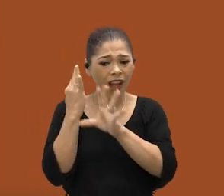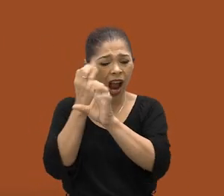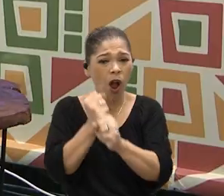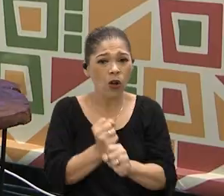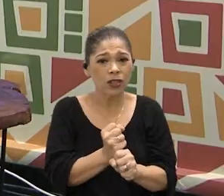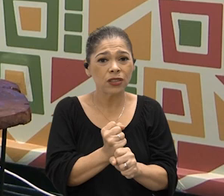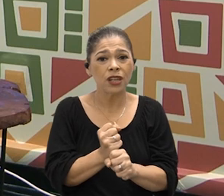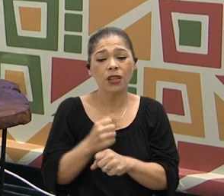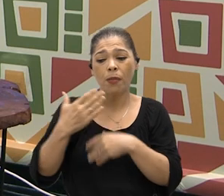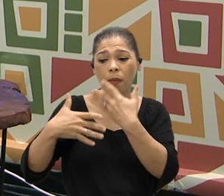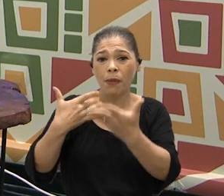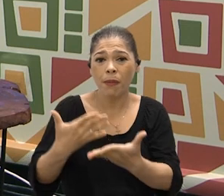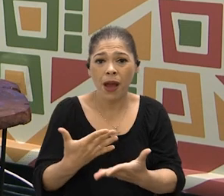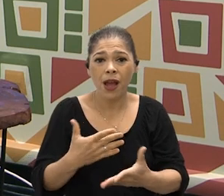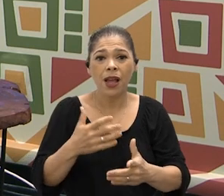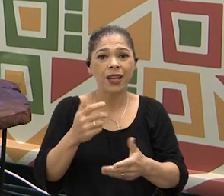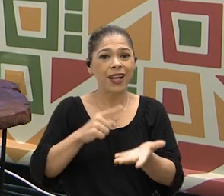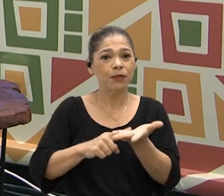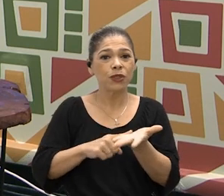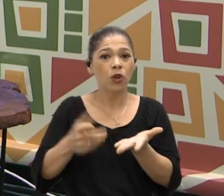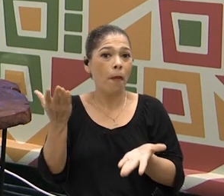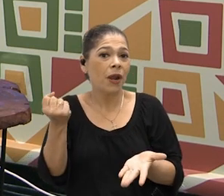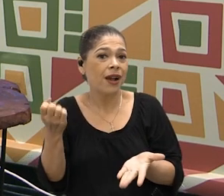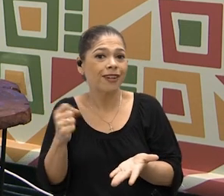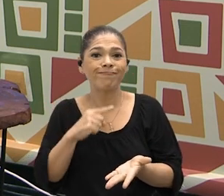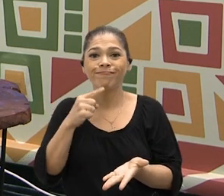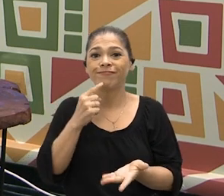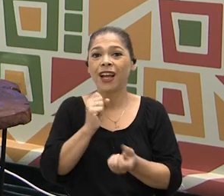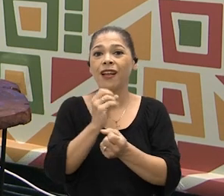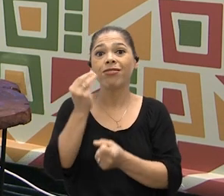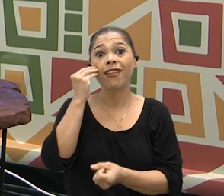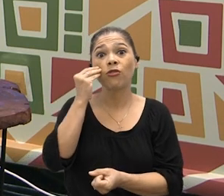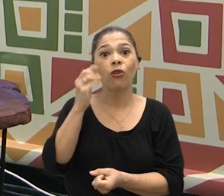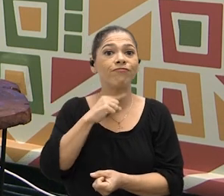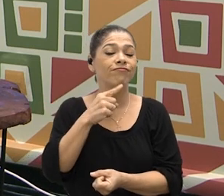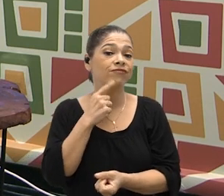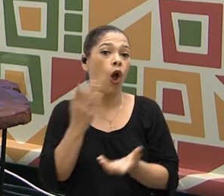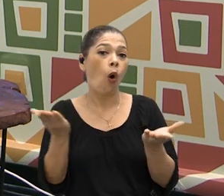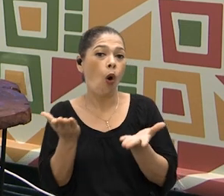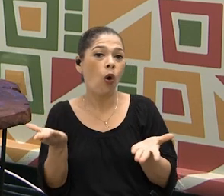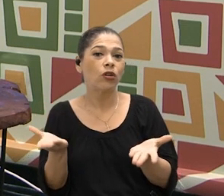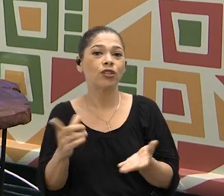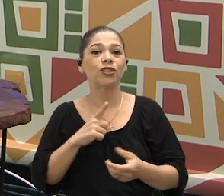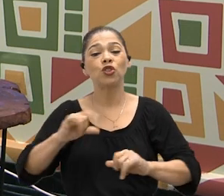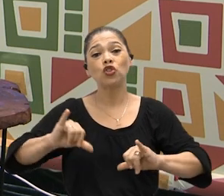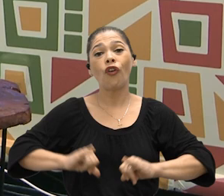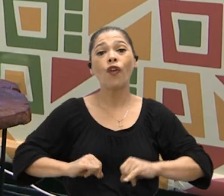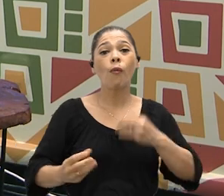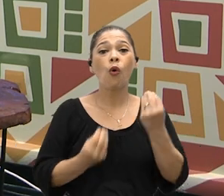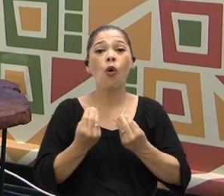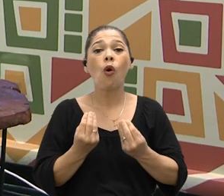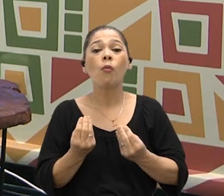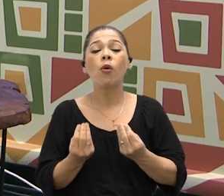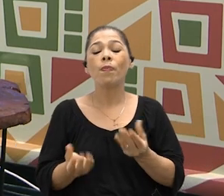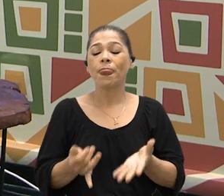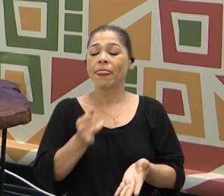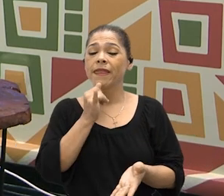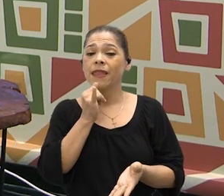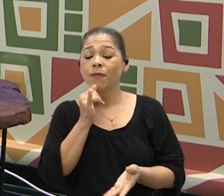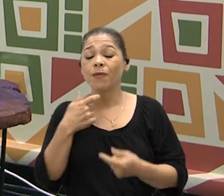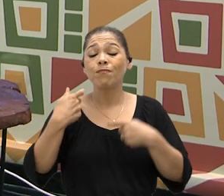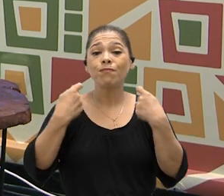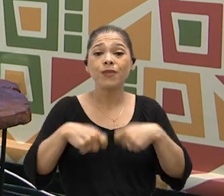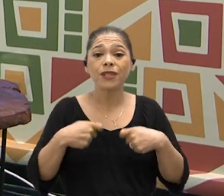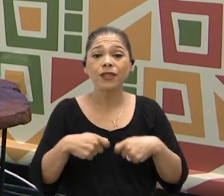aos poucos para isso não deu certo então assim existe essa tentativa e hoje nós sofremos de alguma maneira o rescaldo disso